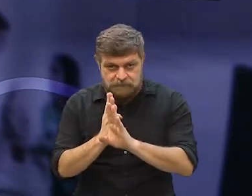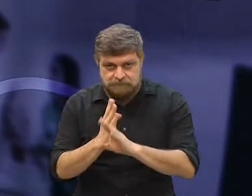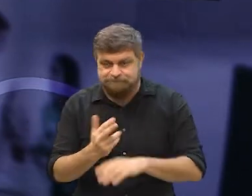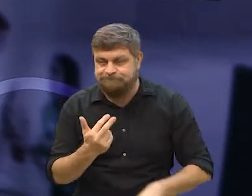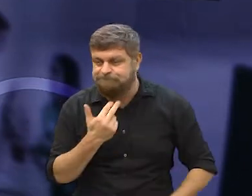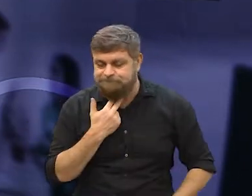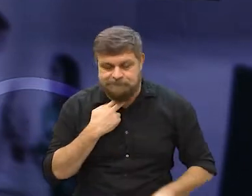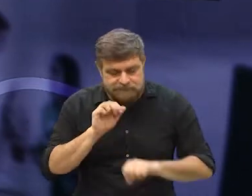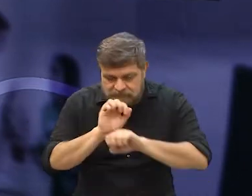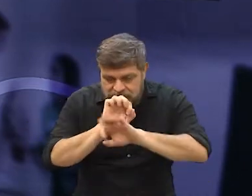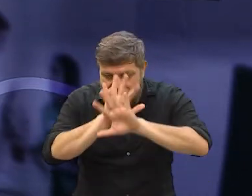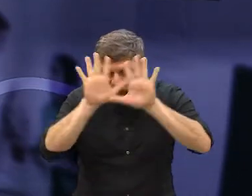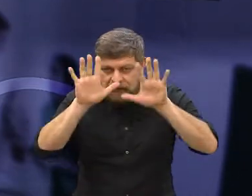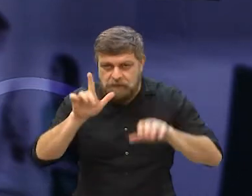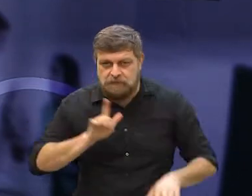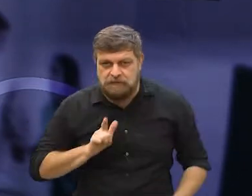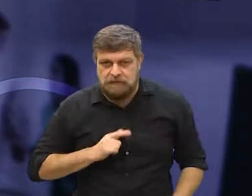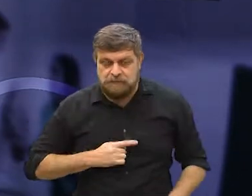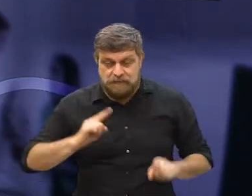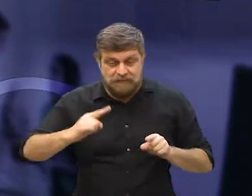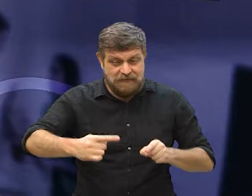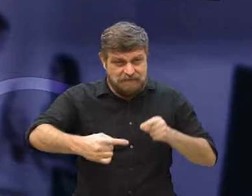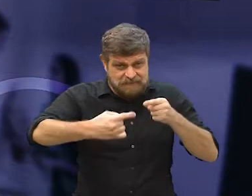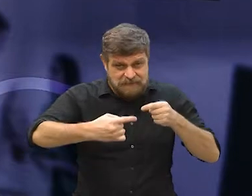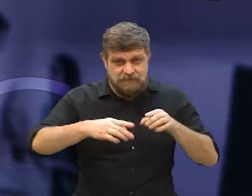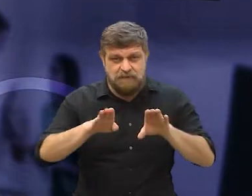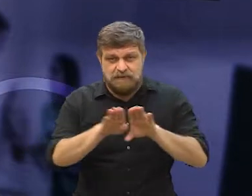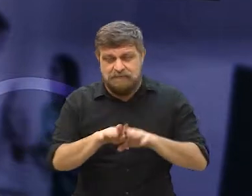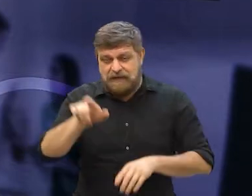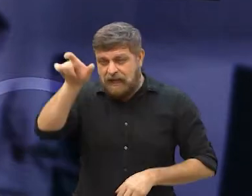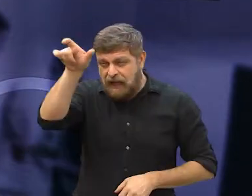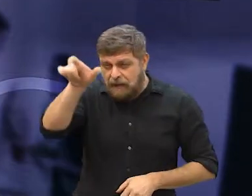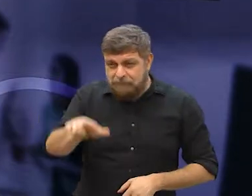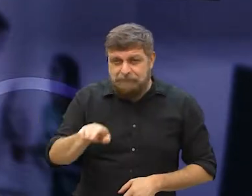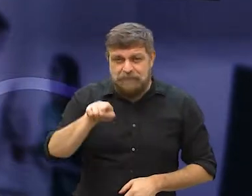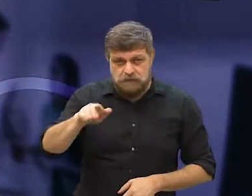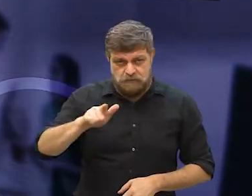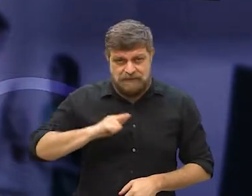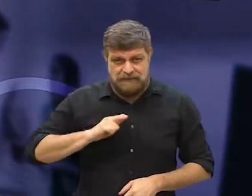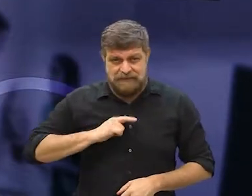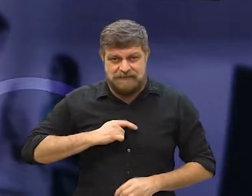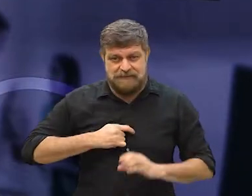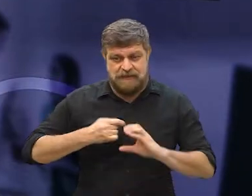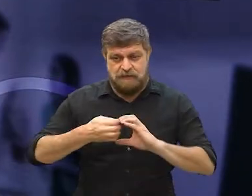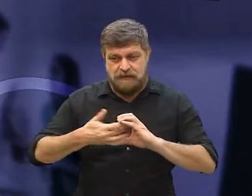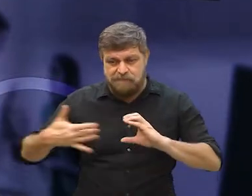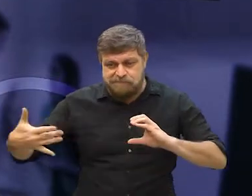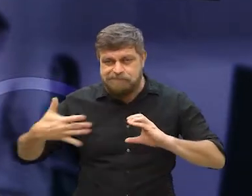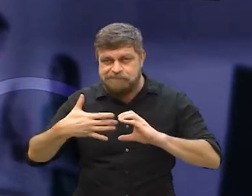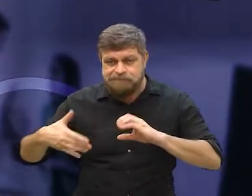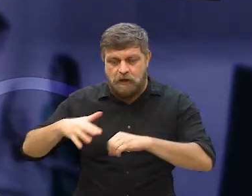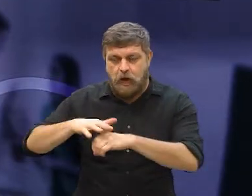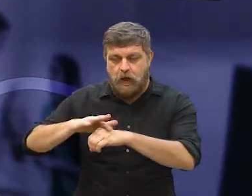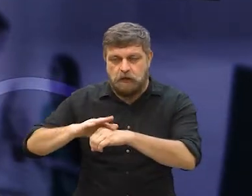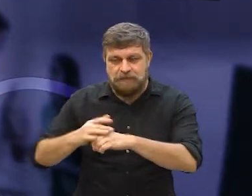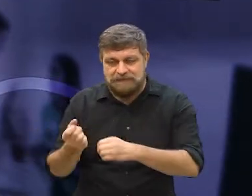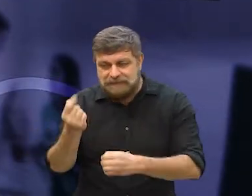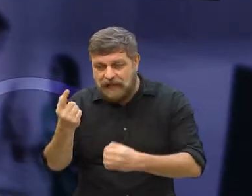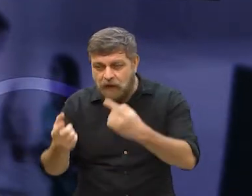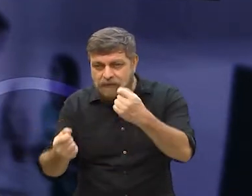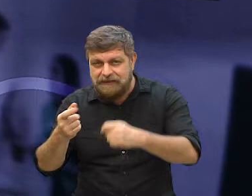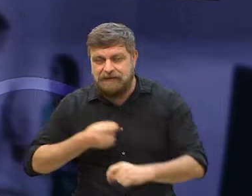com clareza. Agora, outro grande desafio que a pessoa que tem doença rara enfrenta é a luta contra